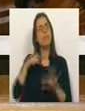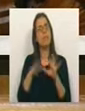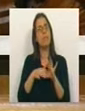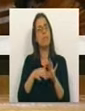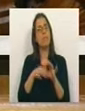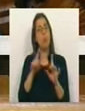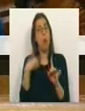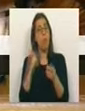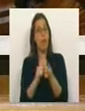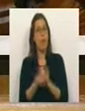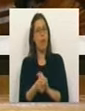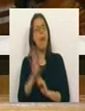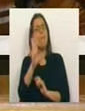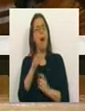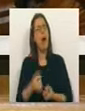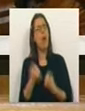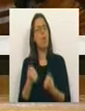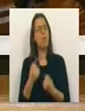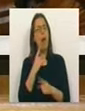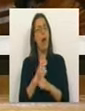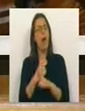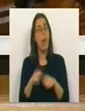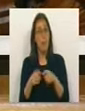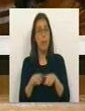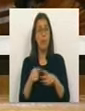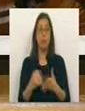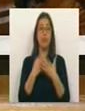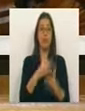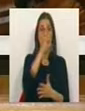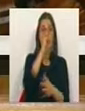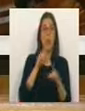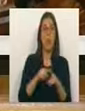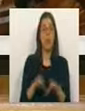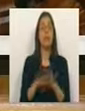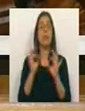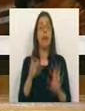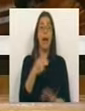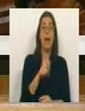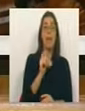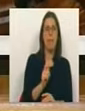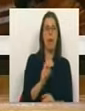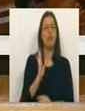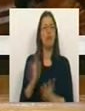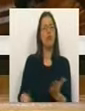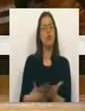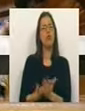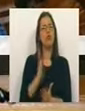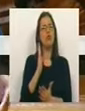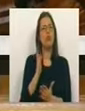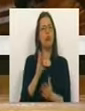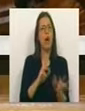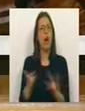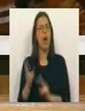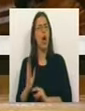essa pseudo-reforma, mas também não conseguir dos partidos que suportam esse governo, como é o caso do Bloco de Esquerda, que já apresentou